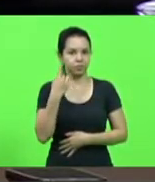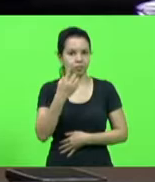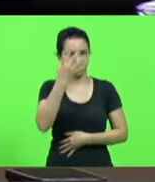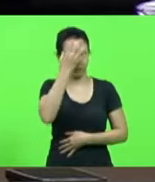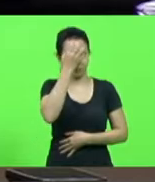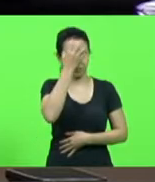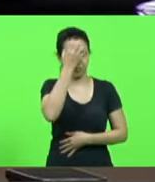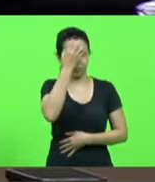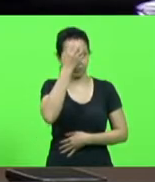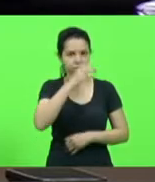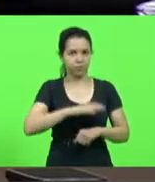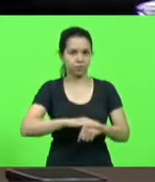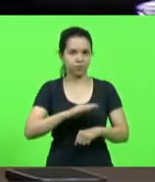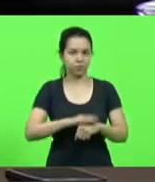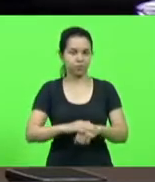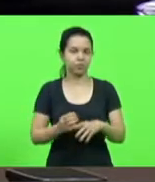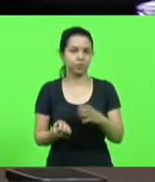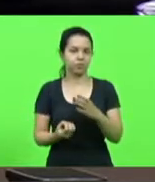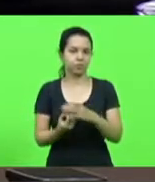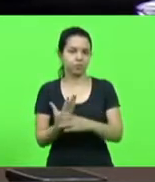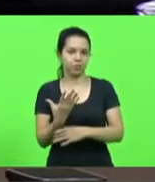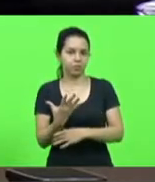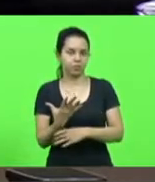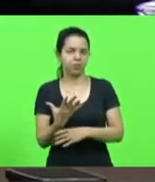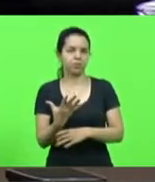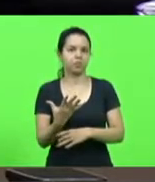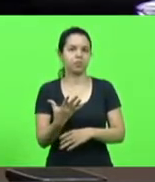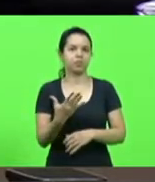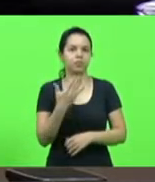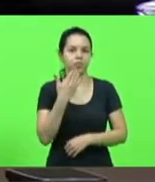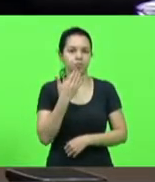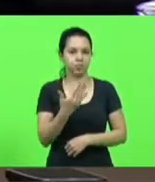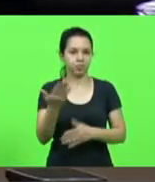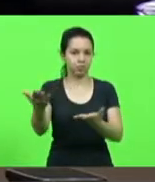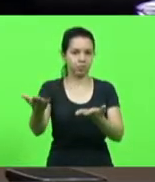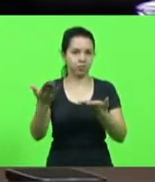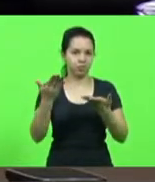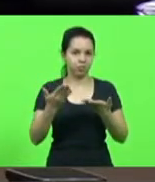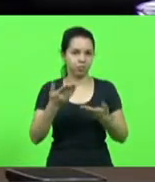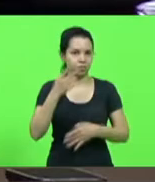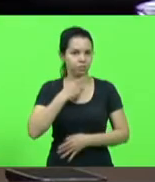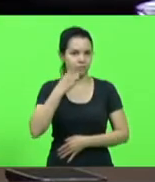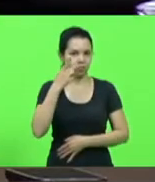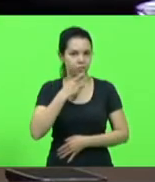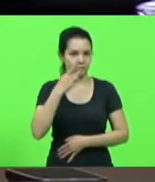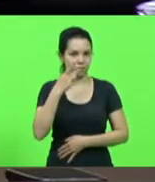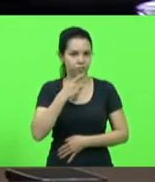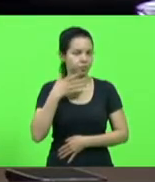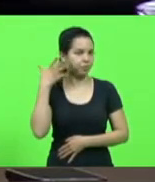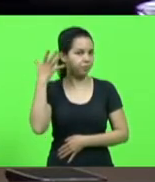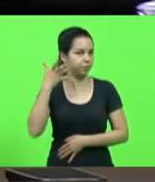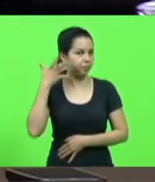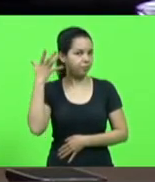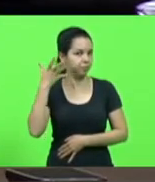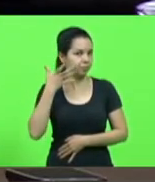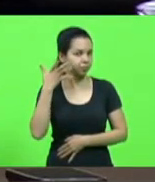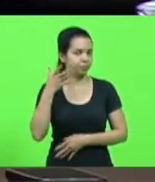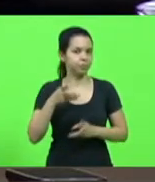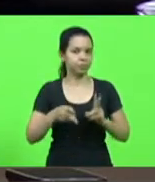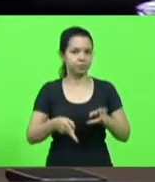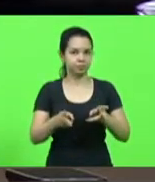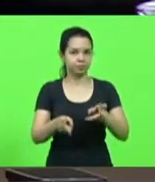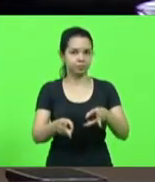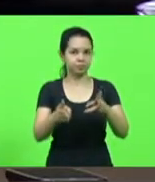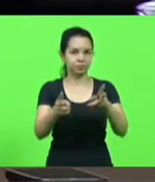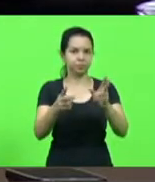autor do requerimento, que ensejou a presente sessão, e logo após convidou o deputado senhor Kennedy Nunes para tecer o seu pronunciamento. Ato contínuo,